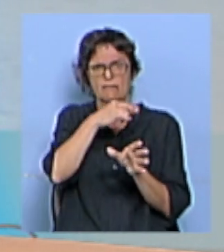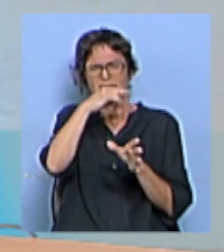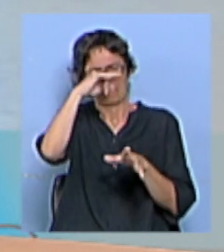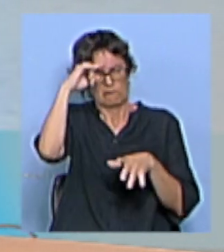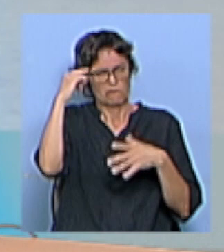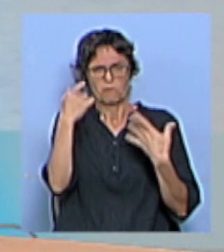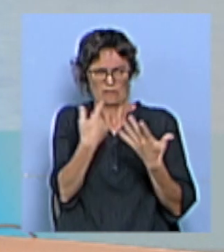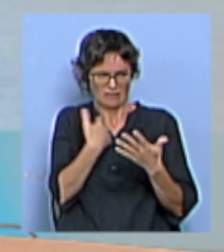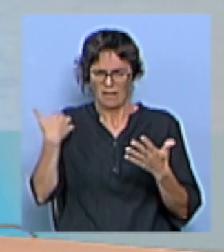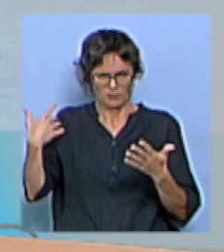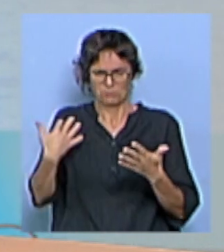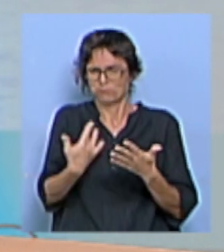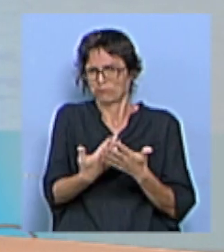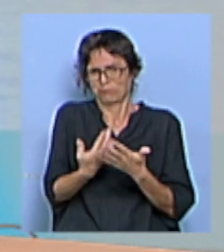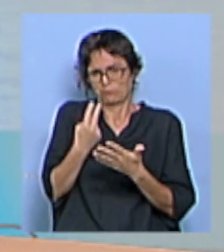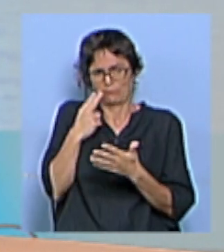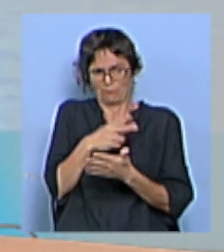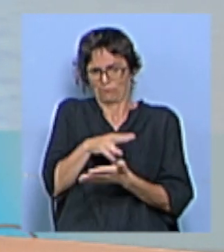de sofrimento que está aí,